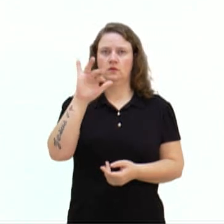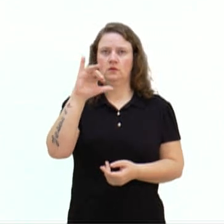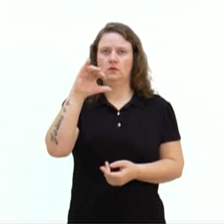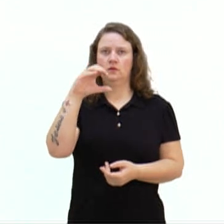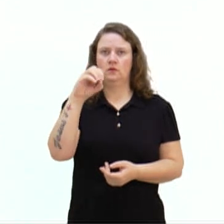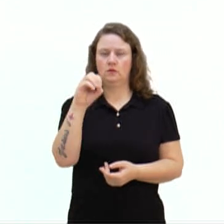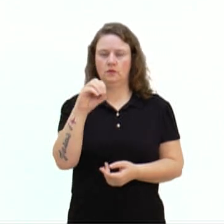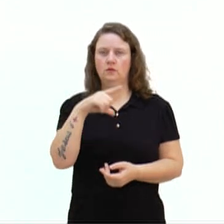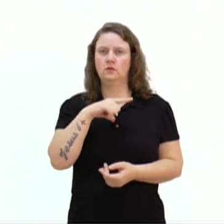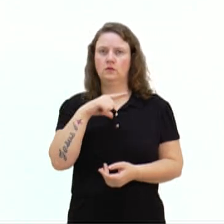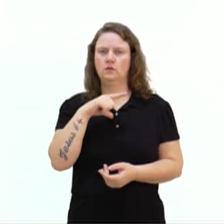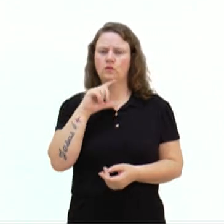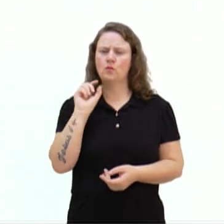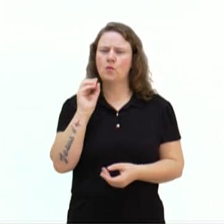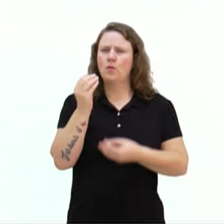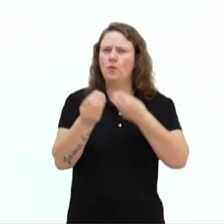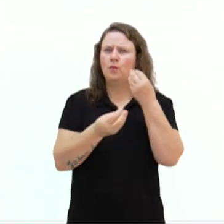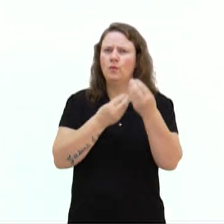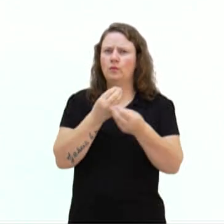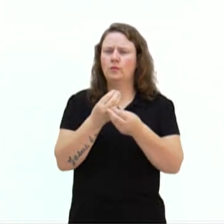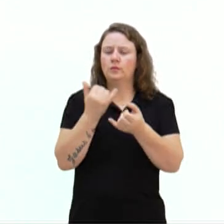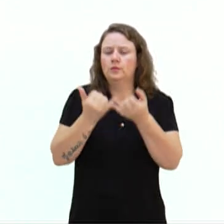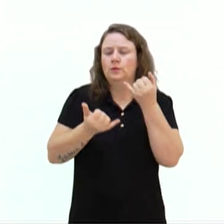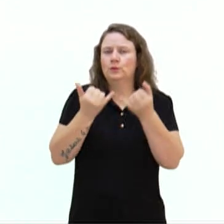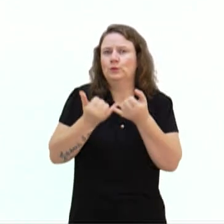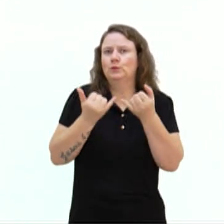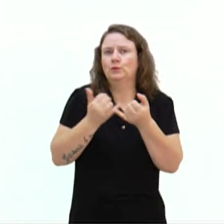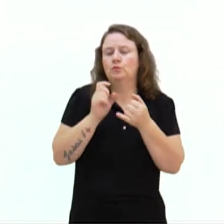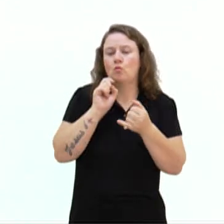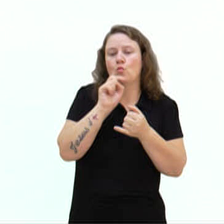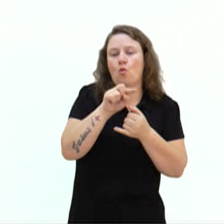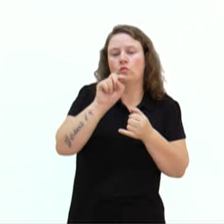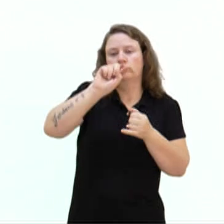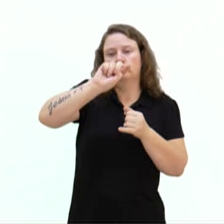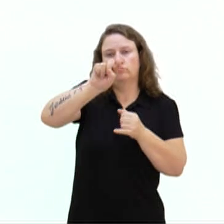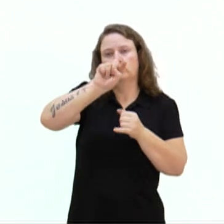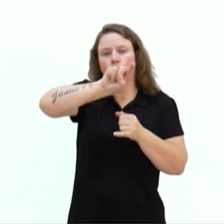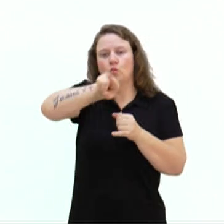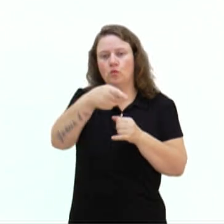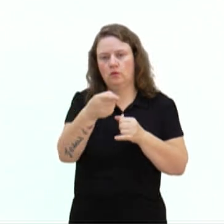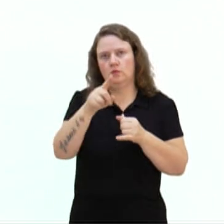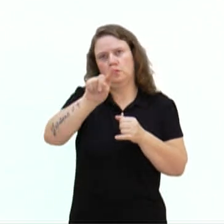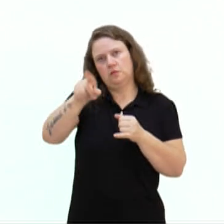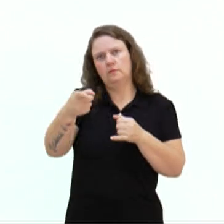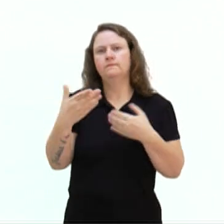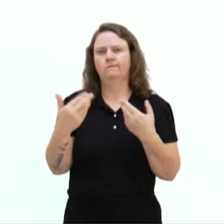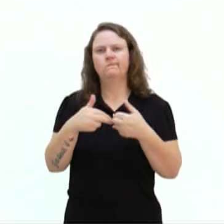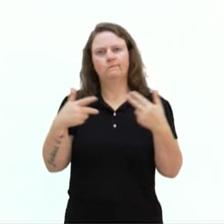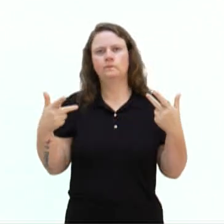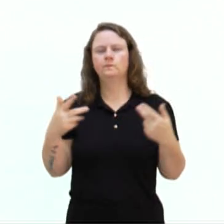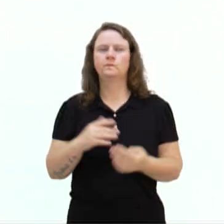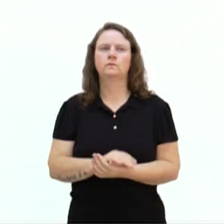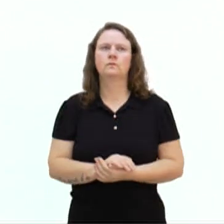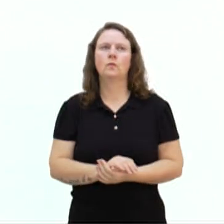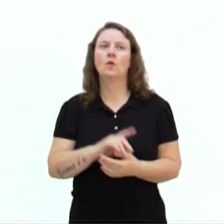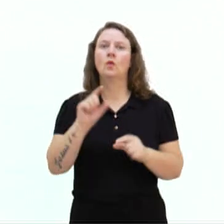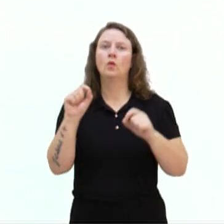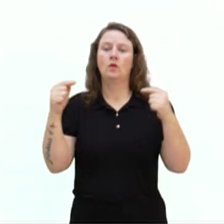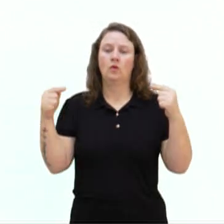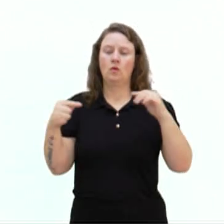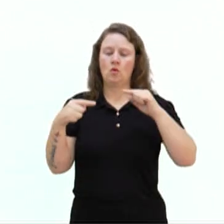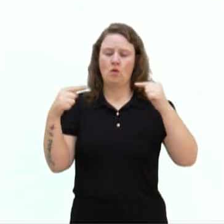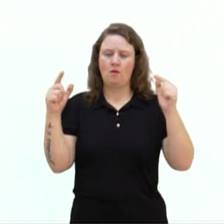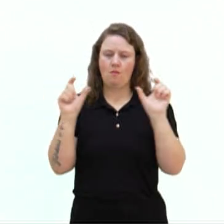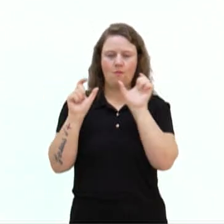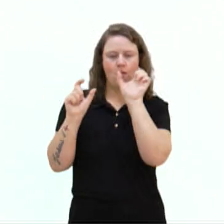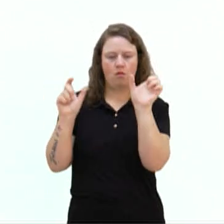uma espécie de pontuação, não é mesmo? Então, qual que é a função do hífen? Ligar palavras compostas, fazer